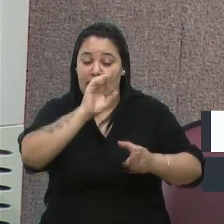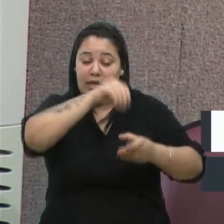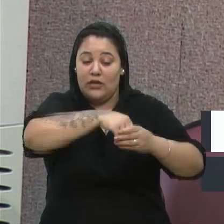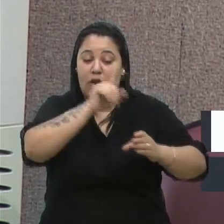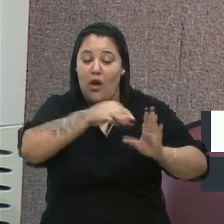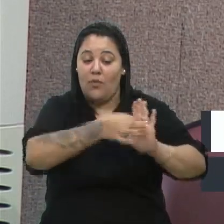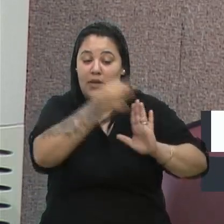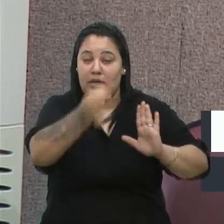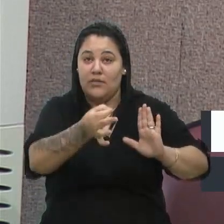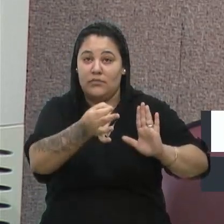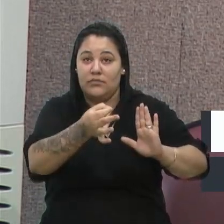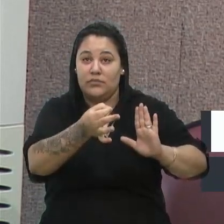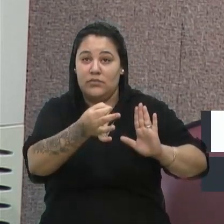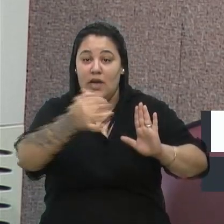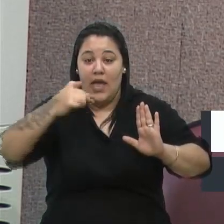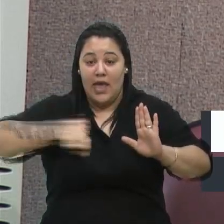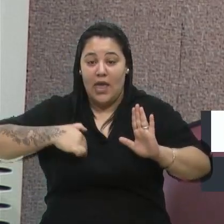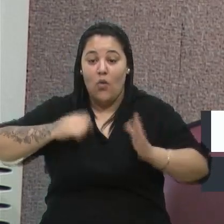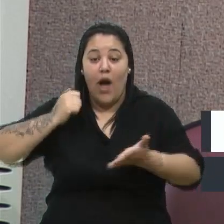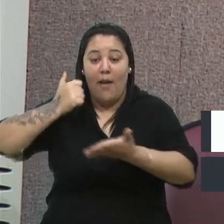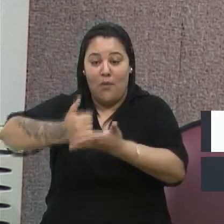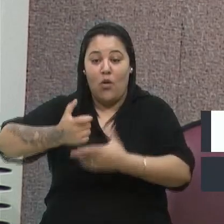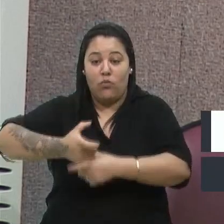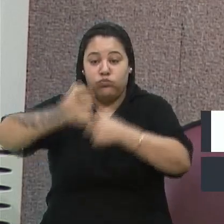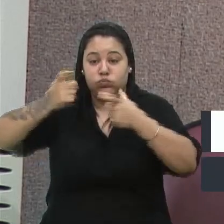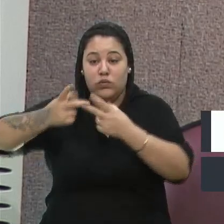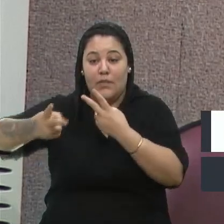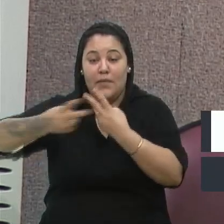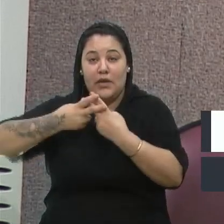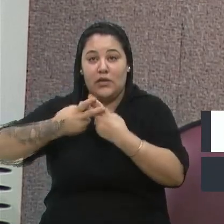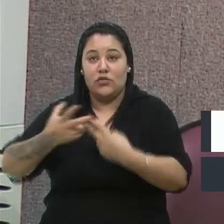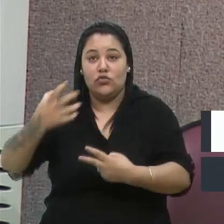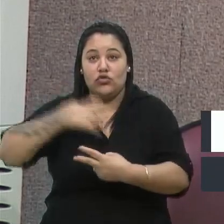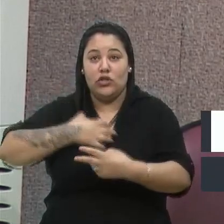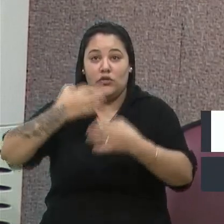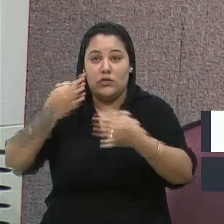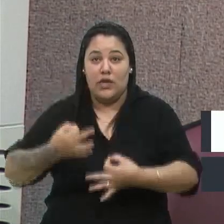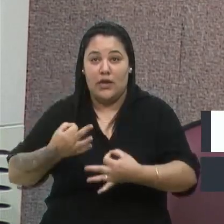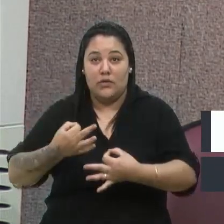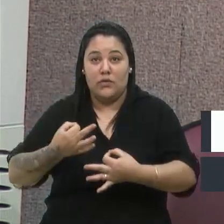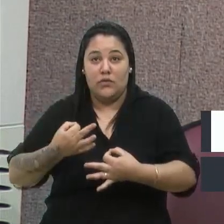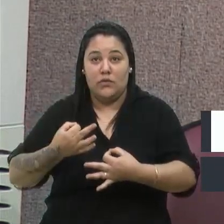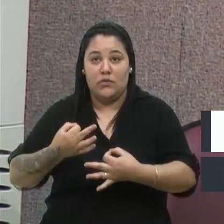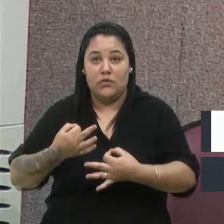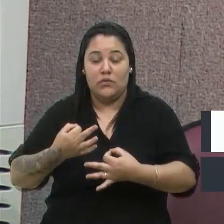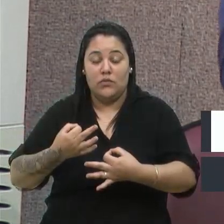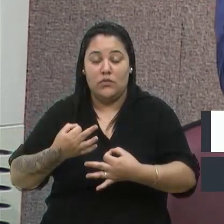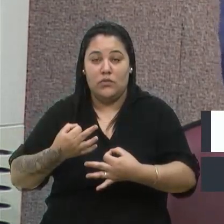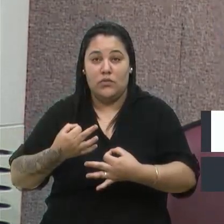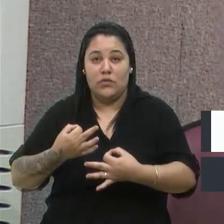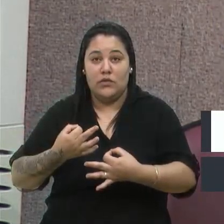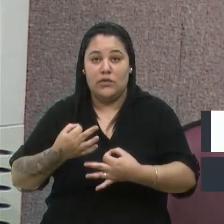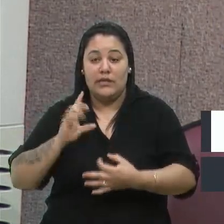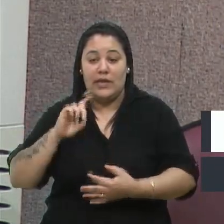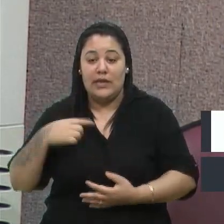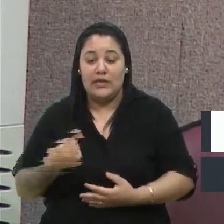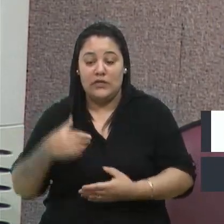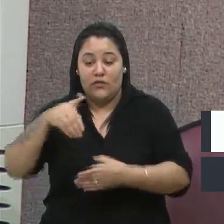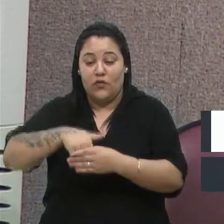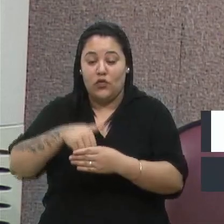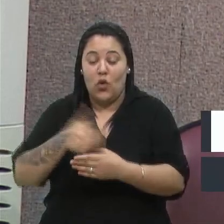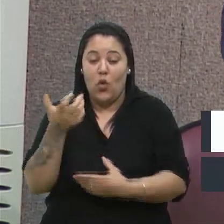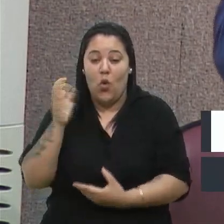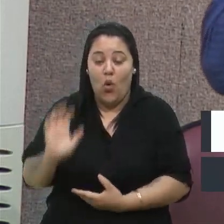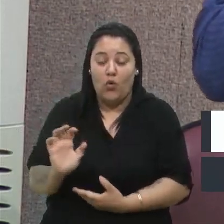clara. Eu sou a favor do aumento das penas e a forma correta, aumentar as penas. E se ela votou contra, ou se o Marcon votou contra não sei o